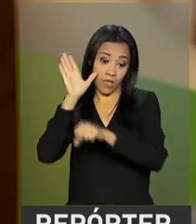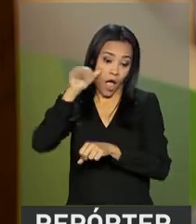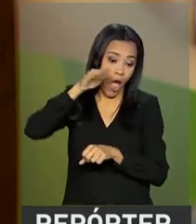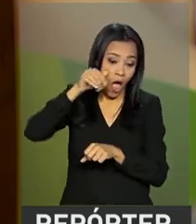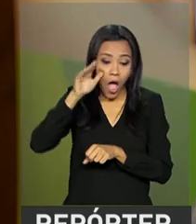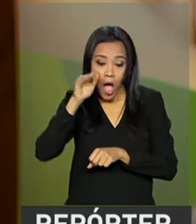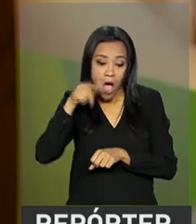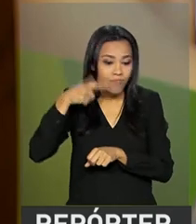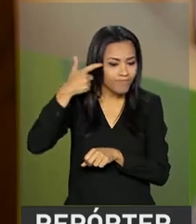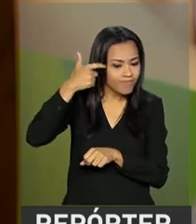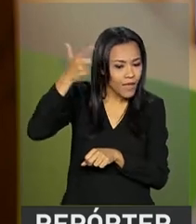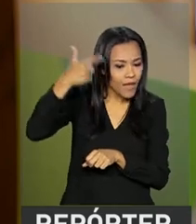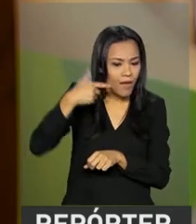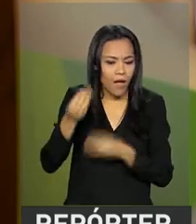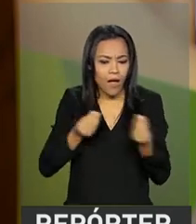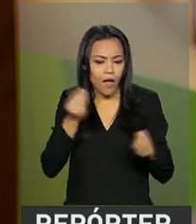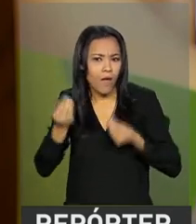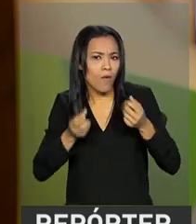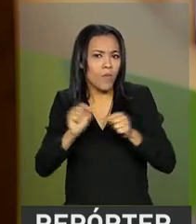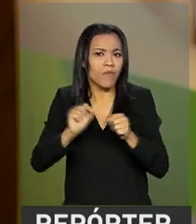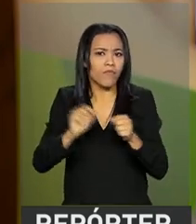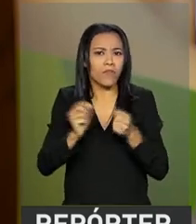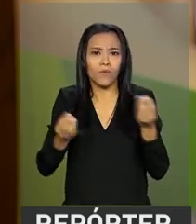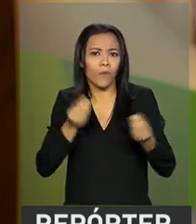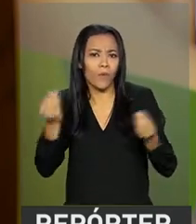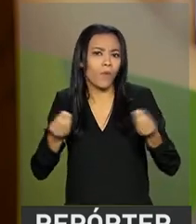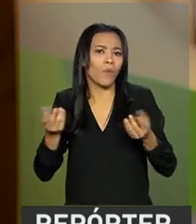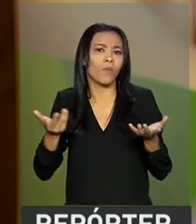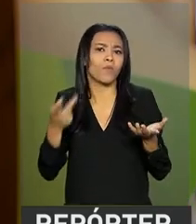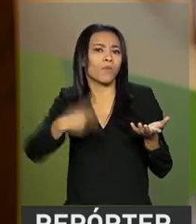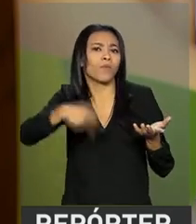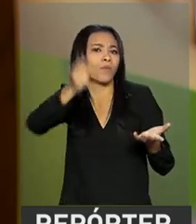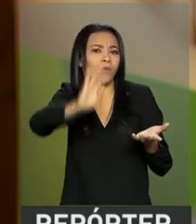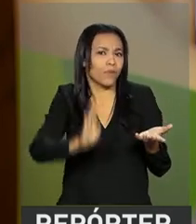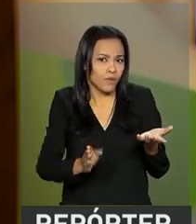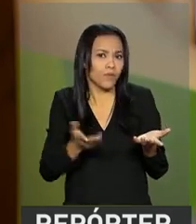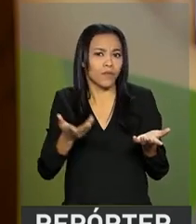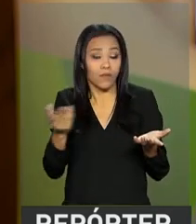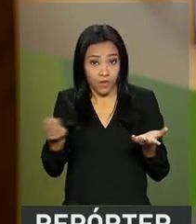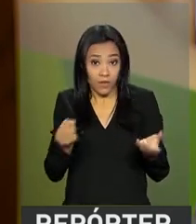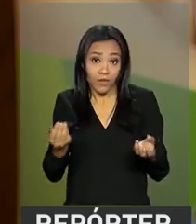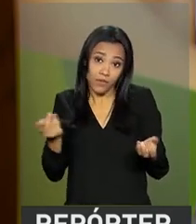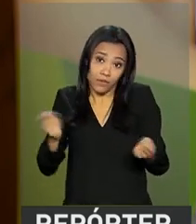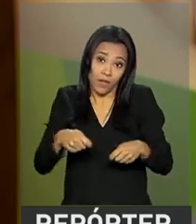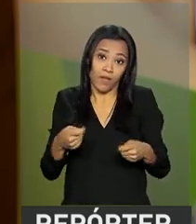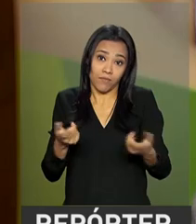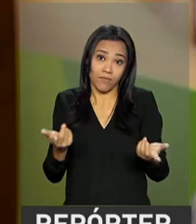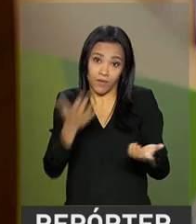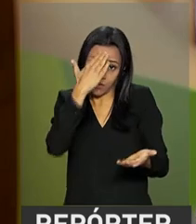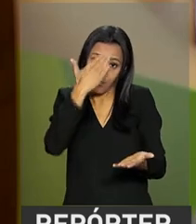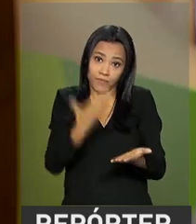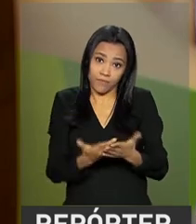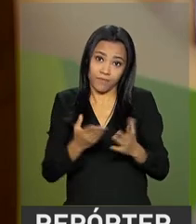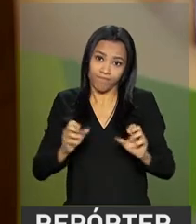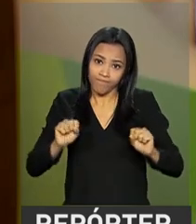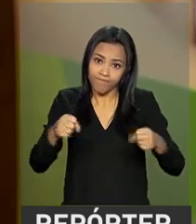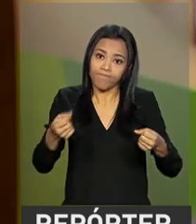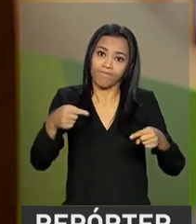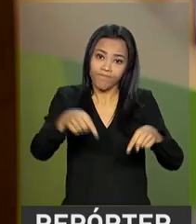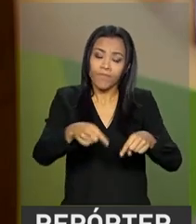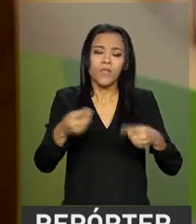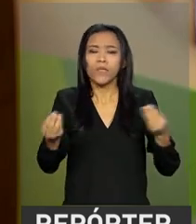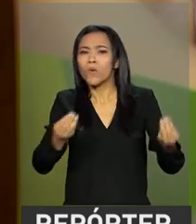ter uma idéia de como é feita a produção brasileira e como a sustentava a produção brasileira e quais as condições